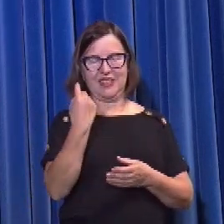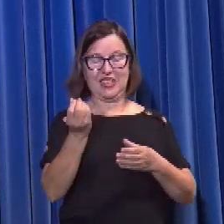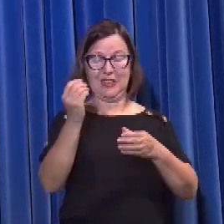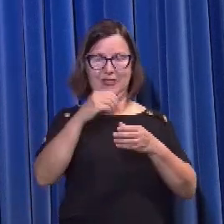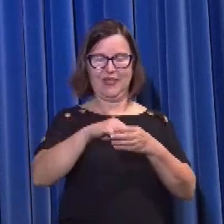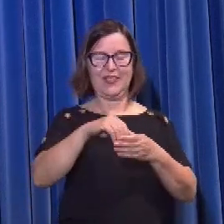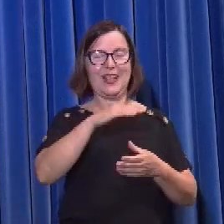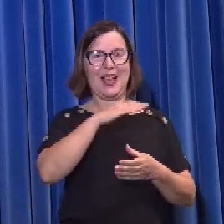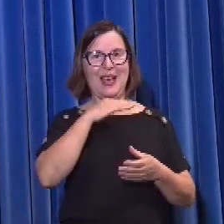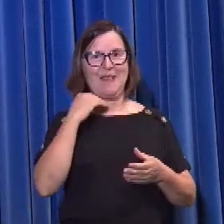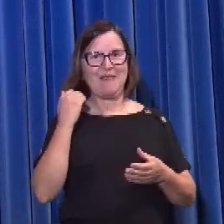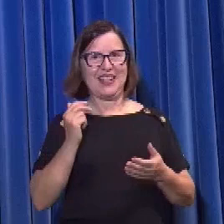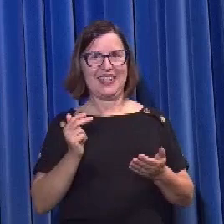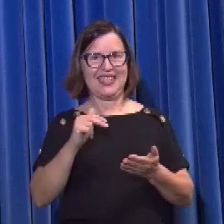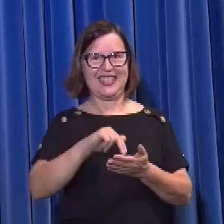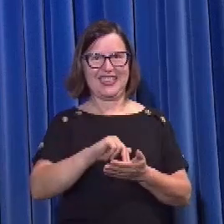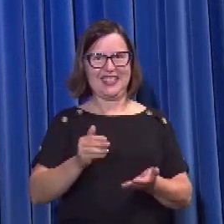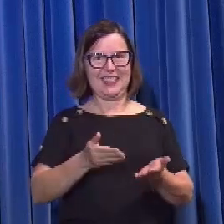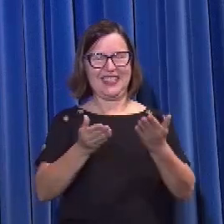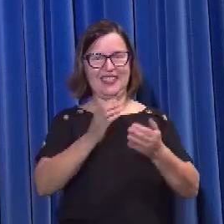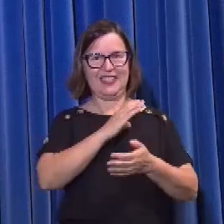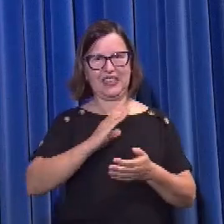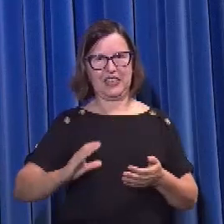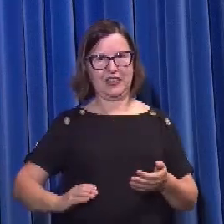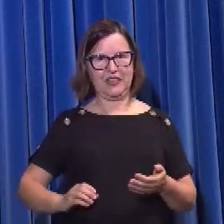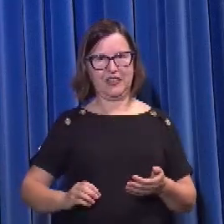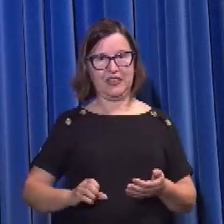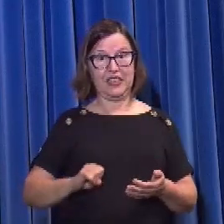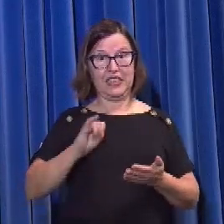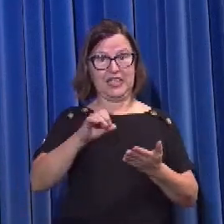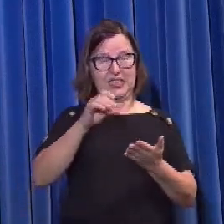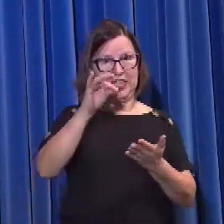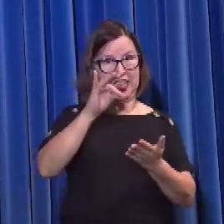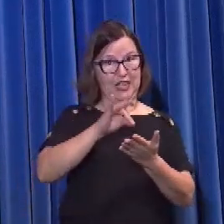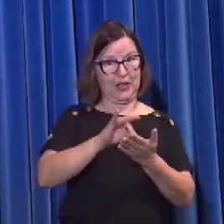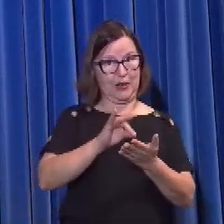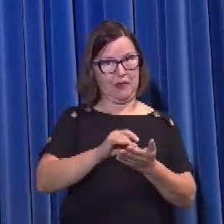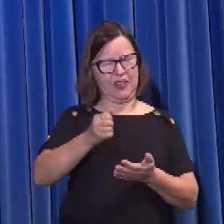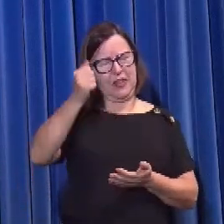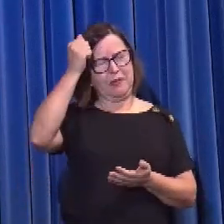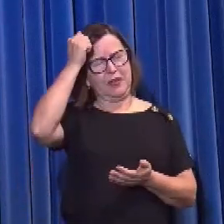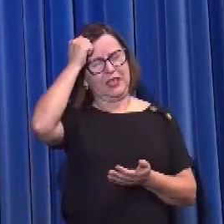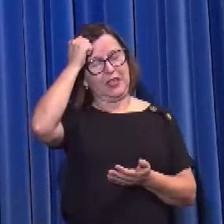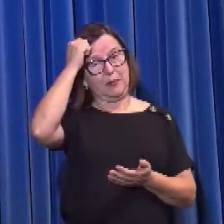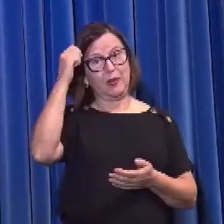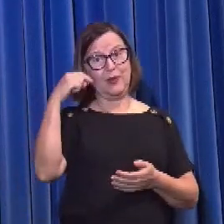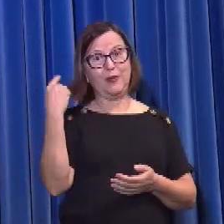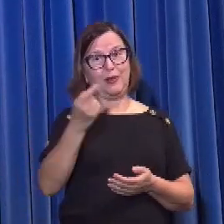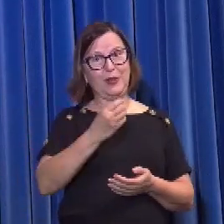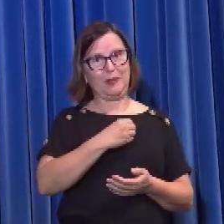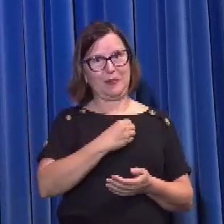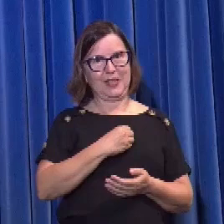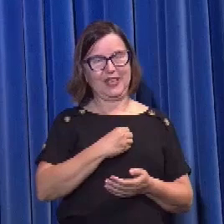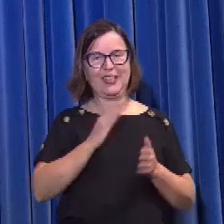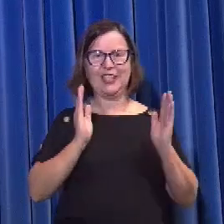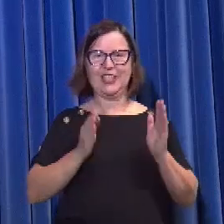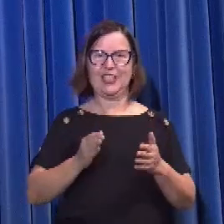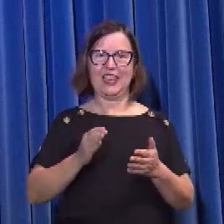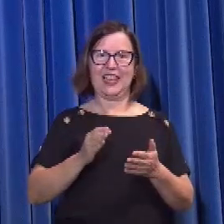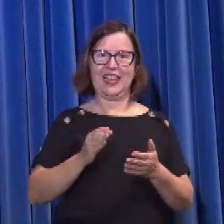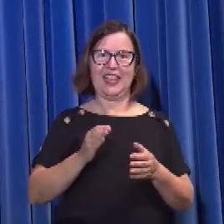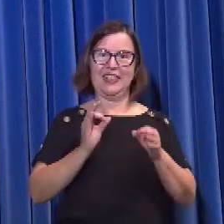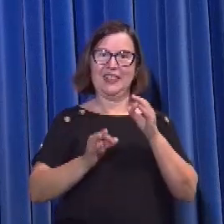se realmente nos arrependemos de nossos pecados e que fomos justificados por Deus,